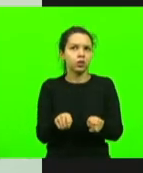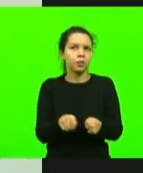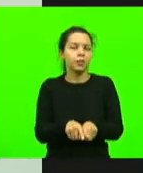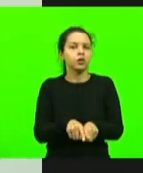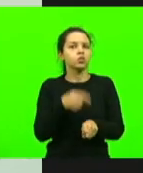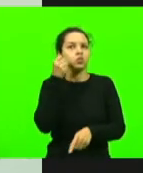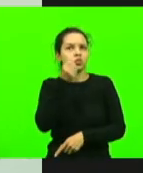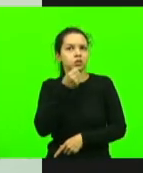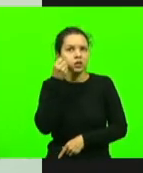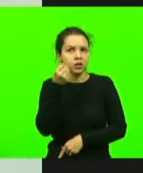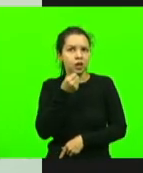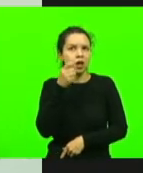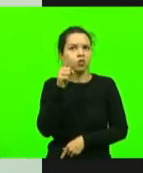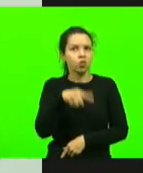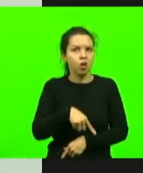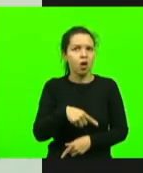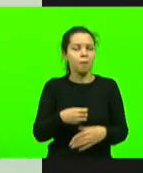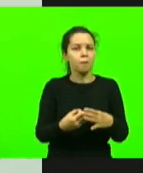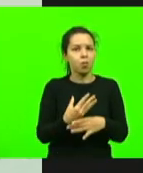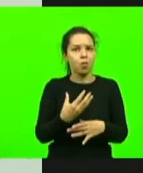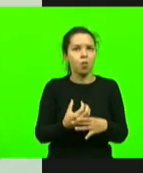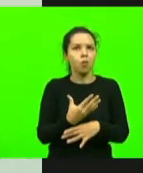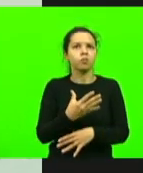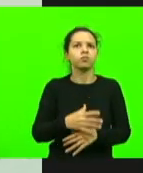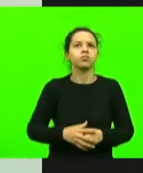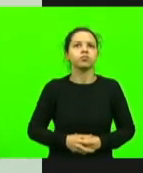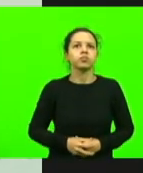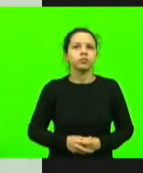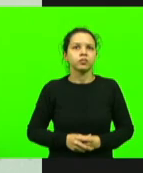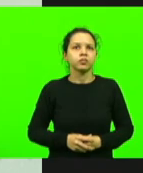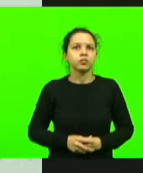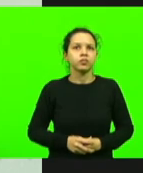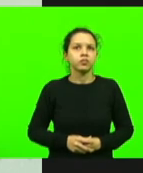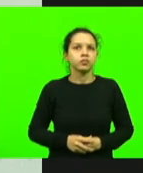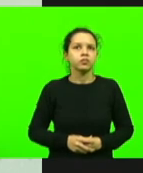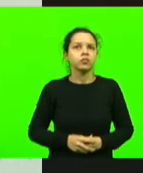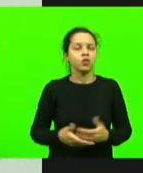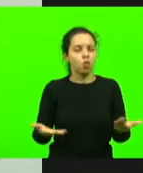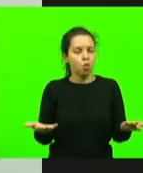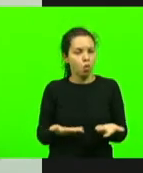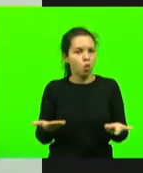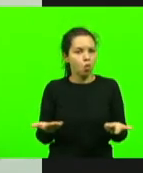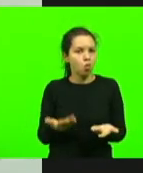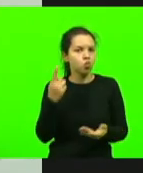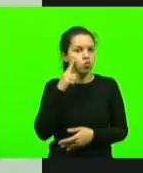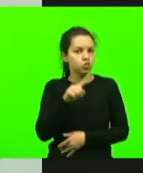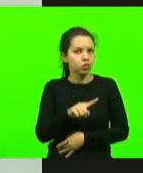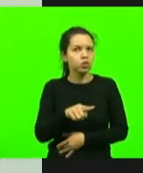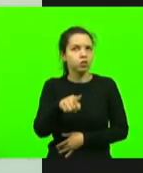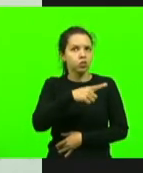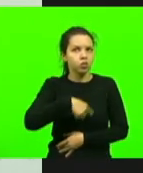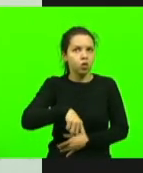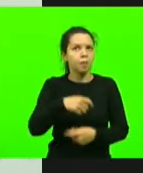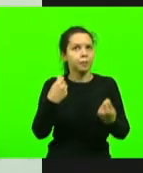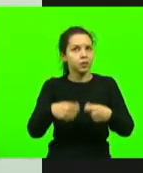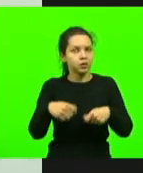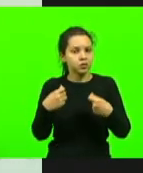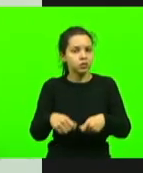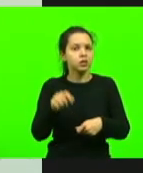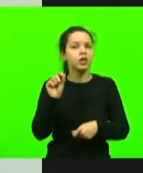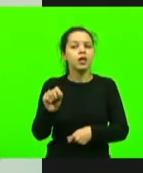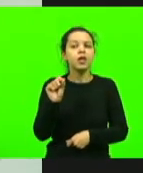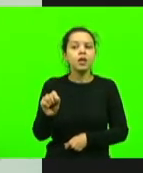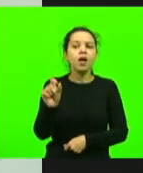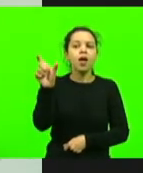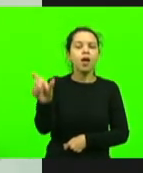do Senado que foi reproduzido pela Miriam Leitão no dia de hoje não tem que eleger tem que ter almoço e